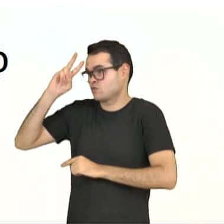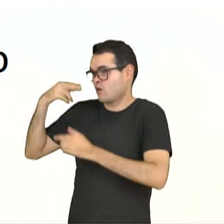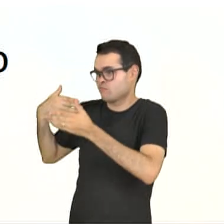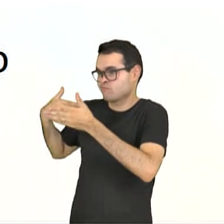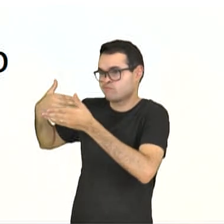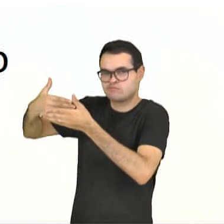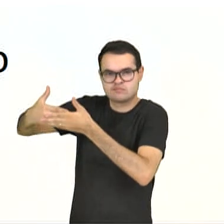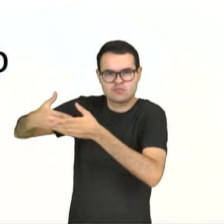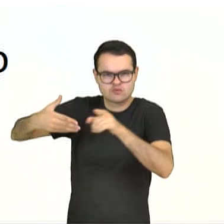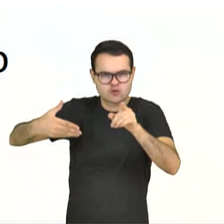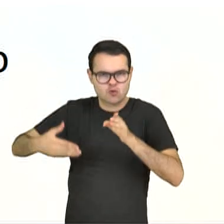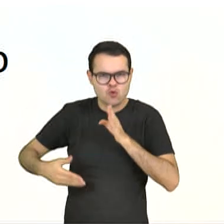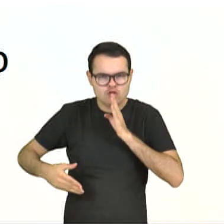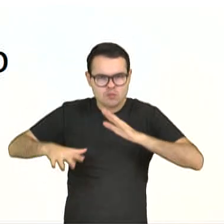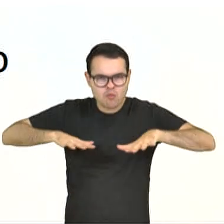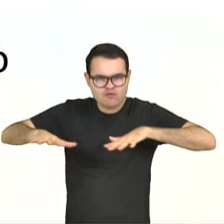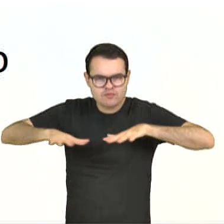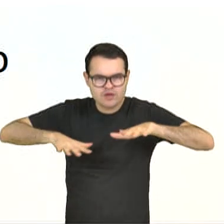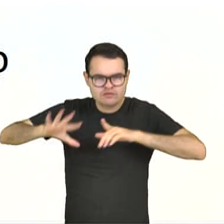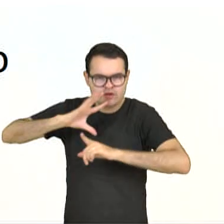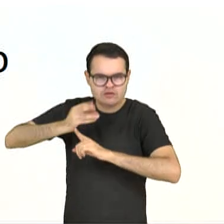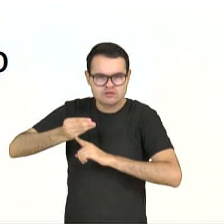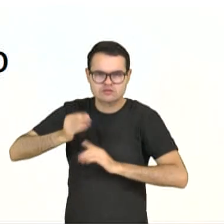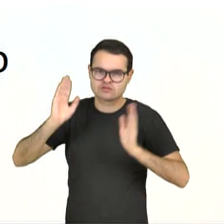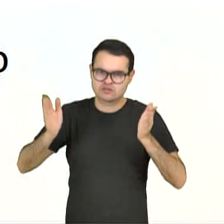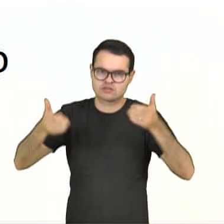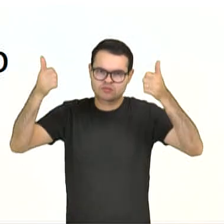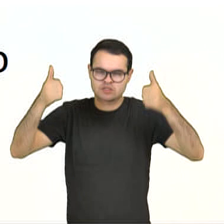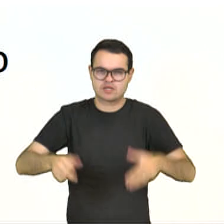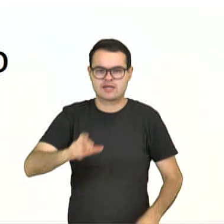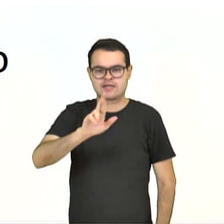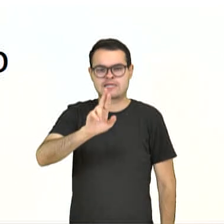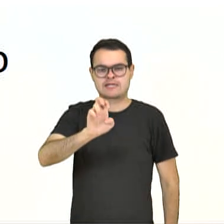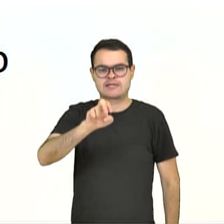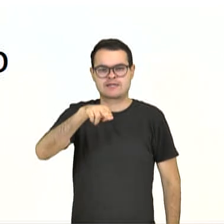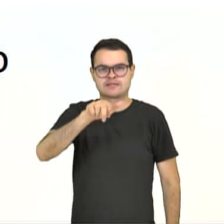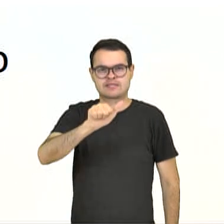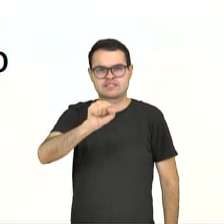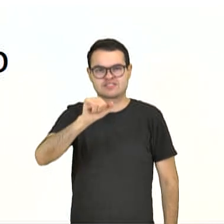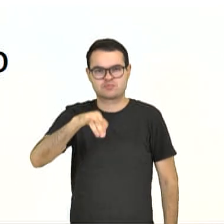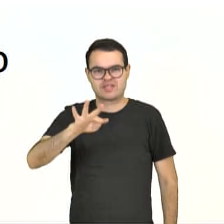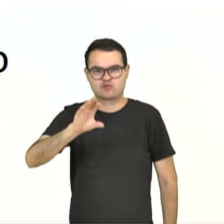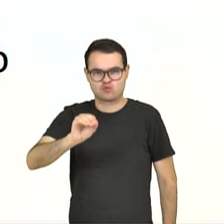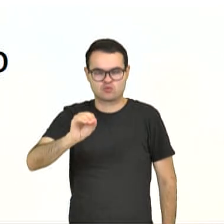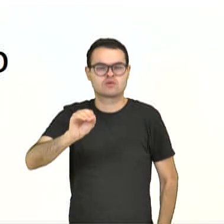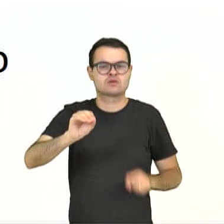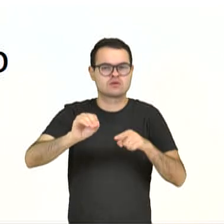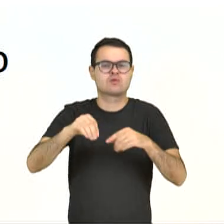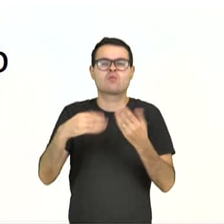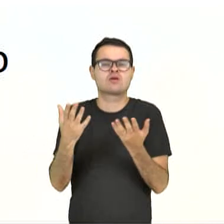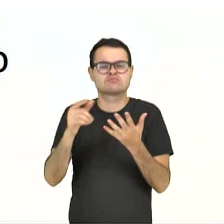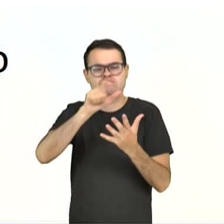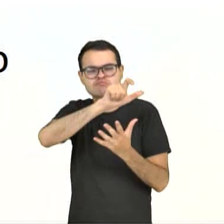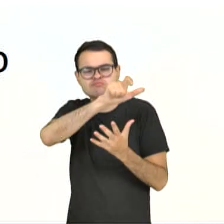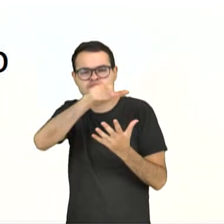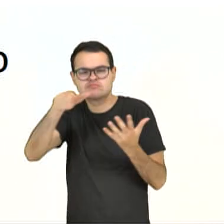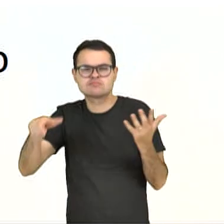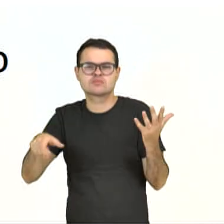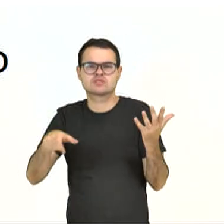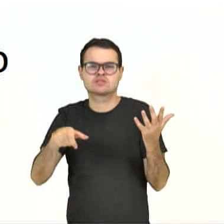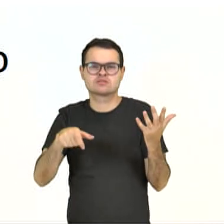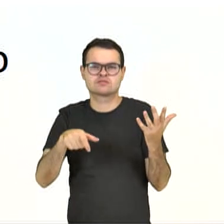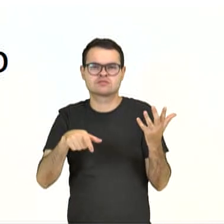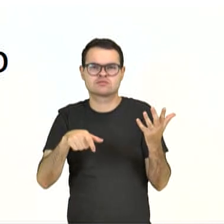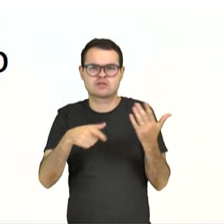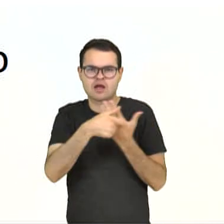algum movimento artístico? Acabei de falar do Renascimento. Você conhece outro, Quais artistas você conhece? Sabe me dizer o nome de